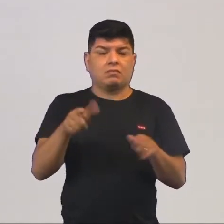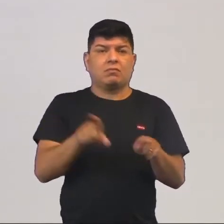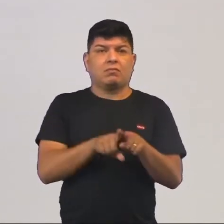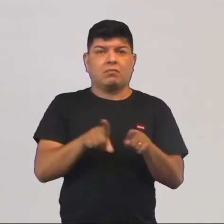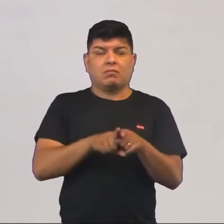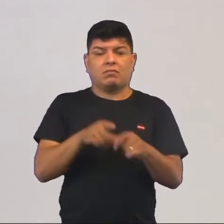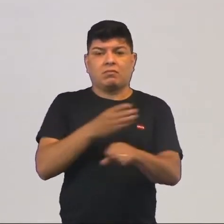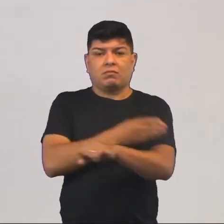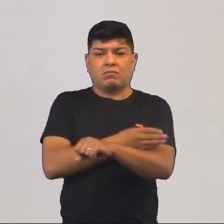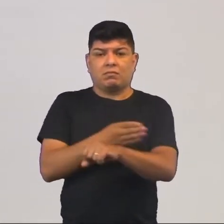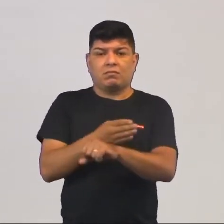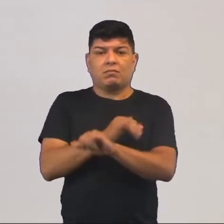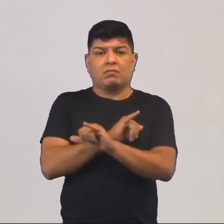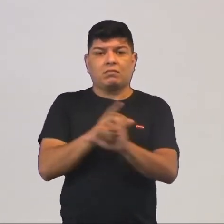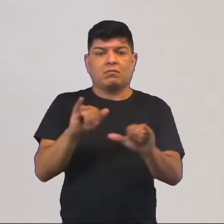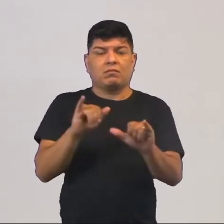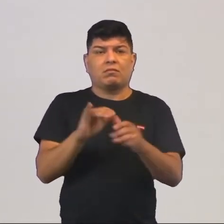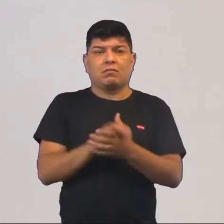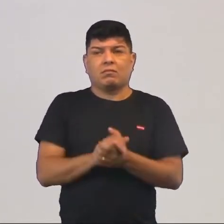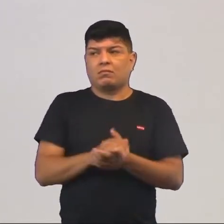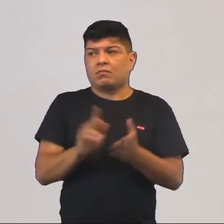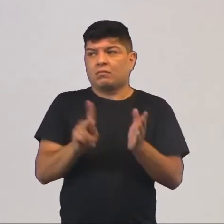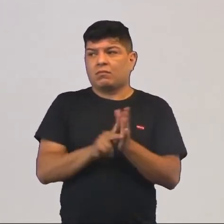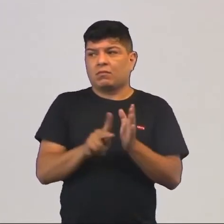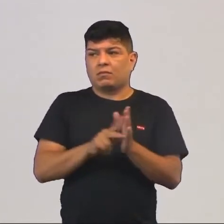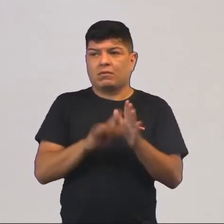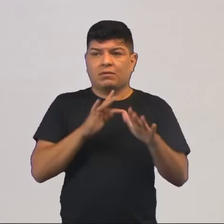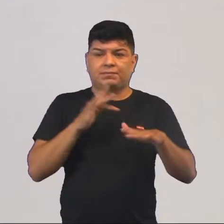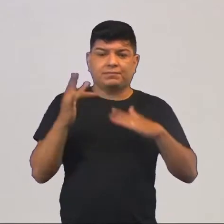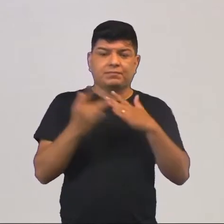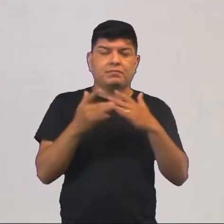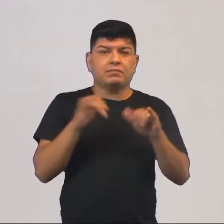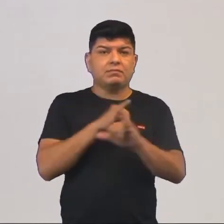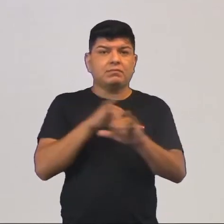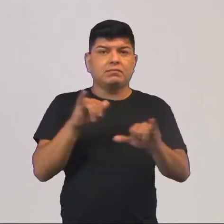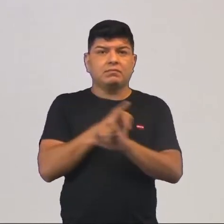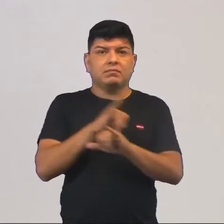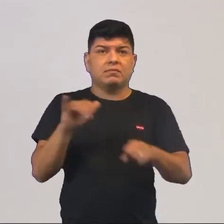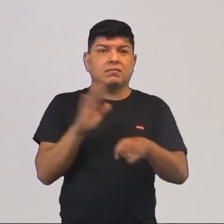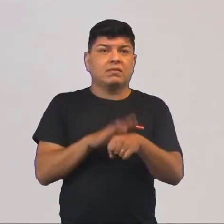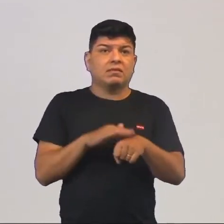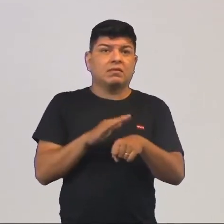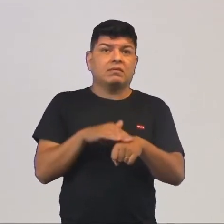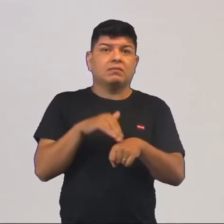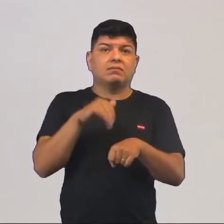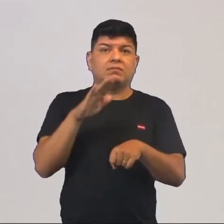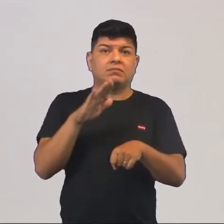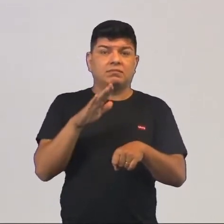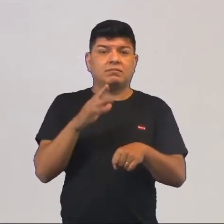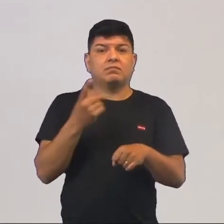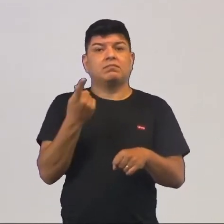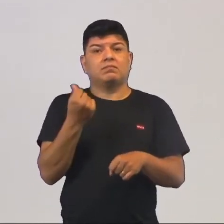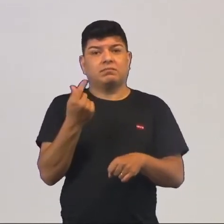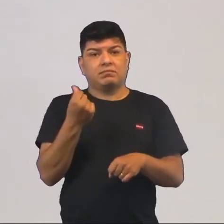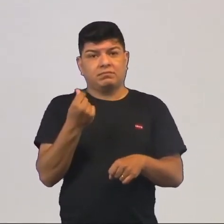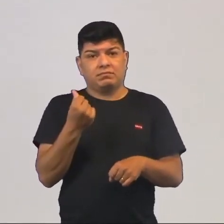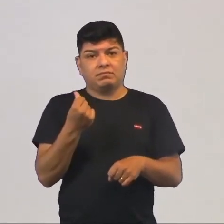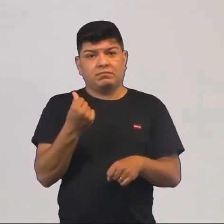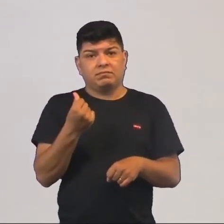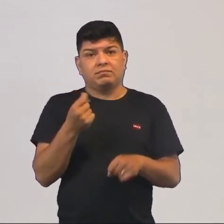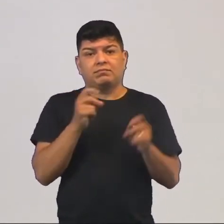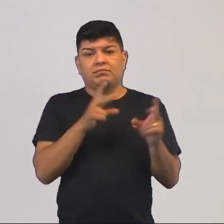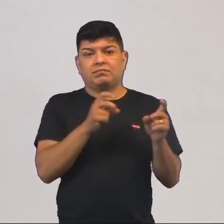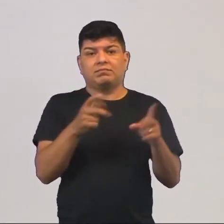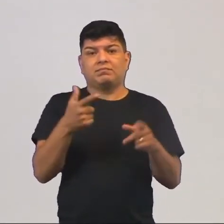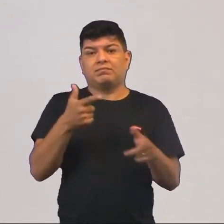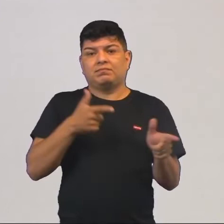gente costuma dizer, não é? Que a própria mídia divulga isso. O que mais rende dinheiro, ganho, é a venda